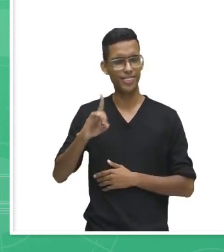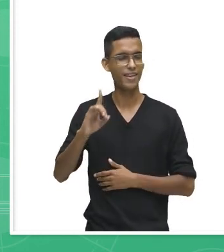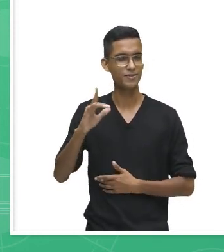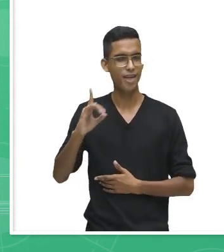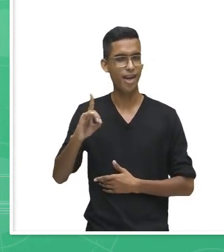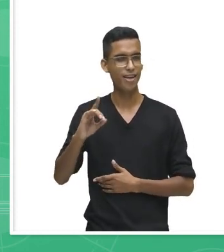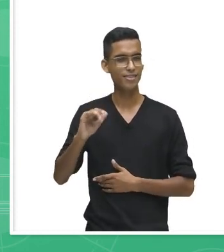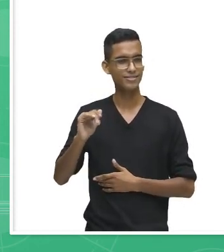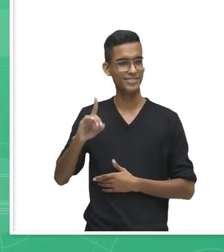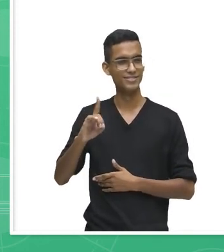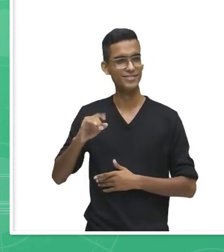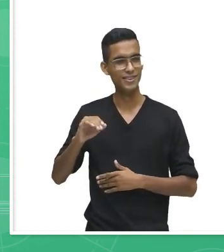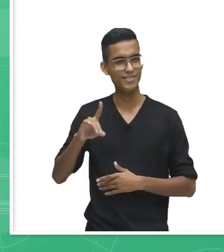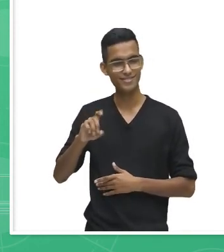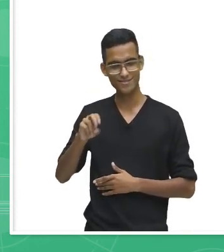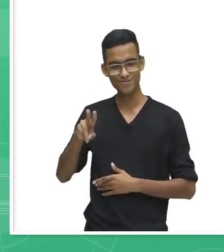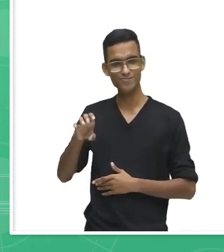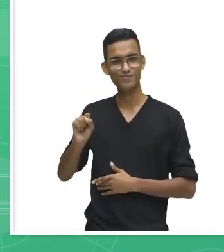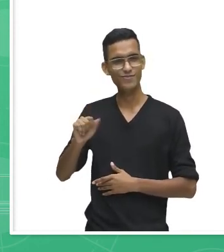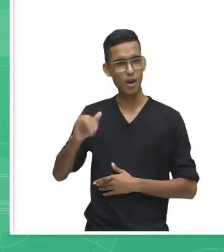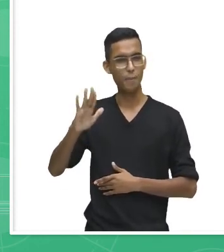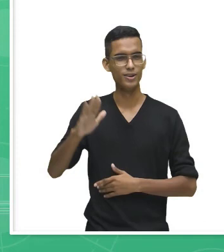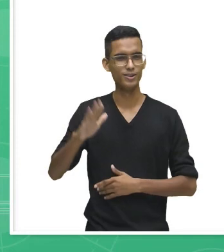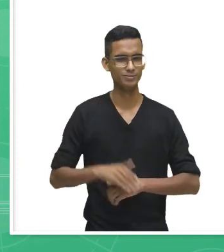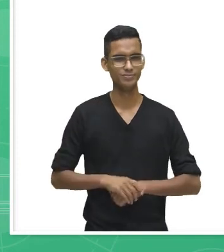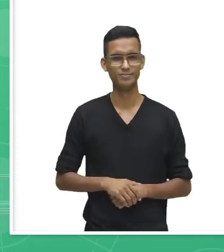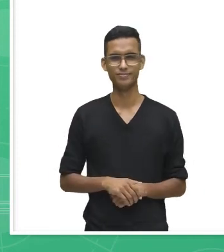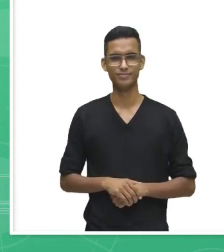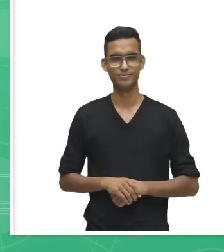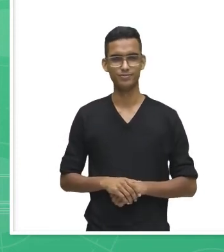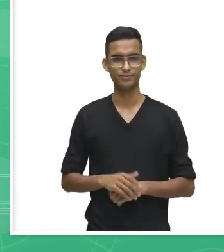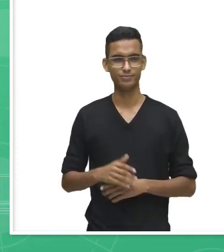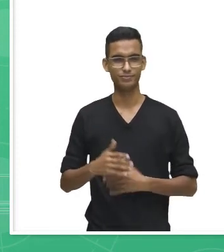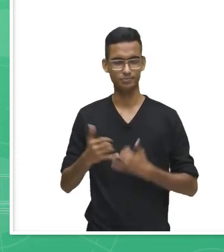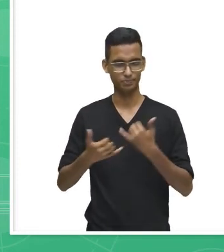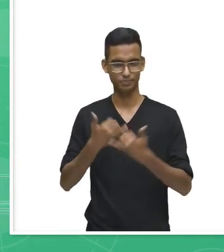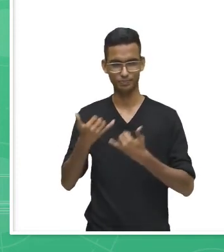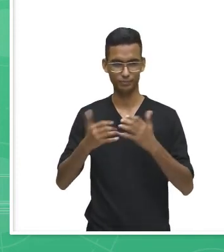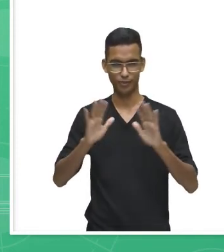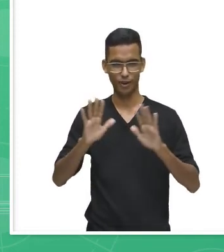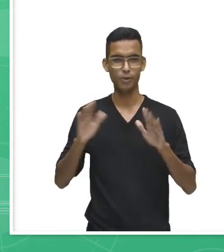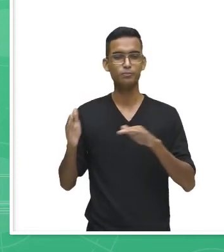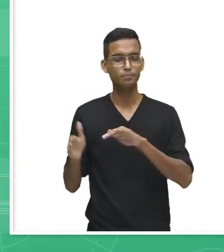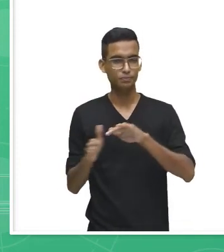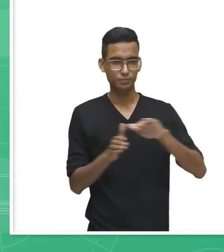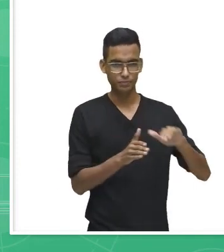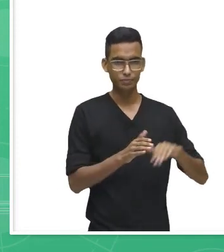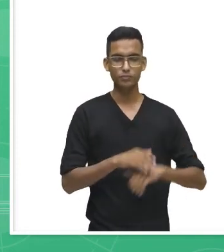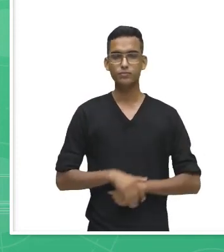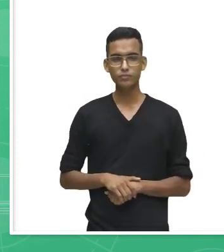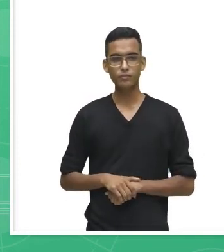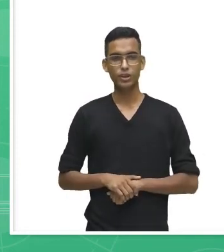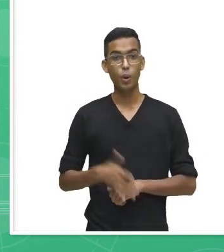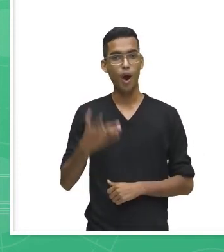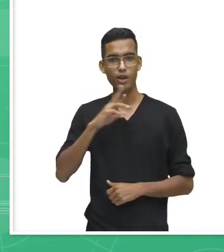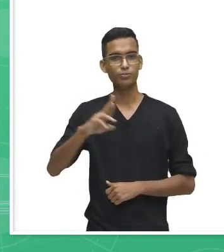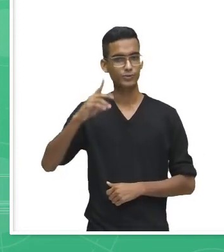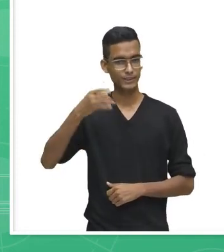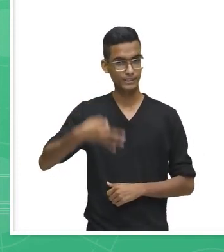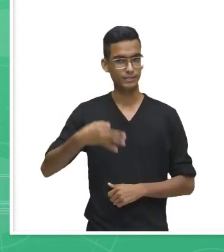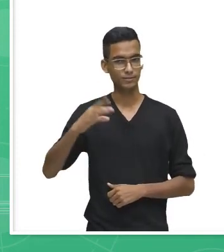na nossa questão e vamos mais à frente para o nosso comentário, né? A revolta de grande parte da população francesa,